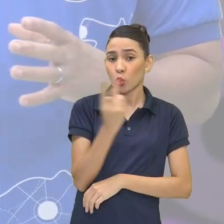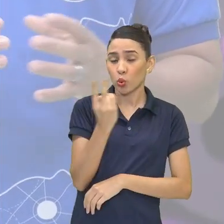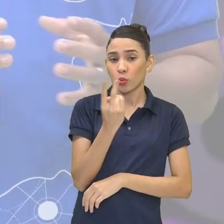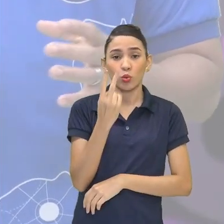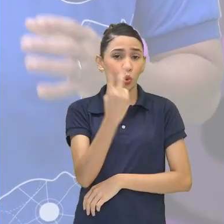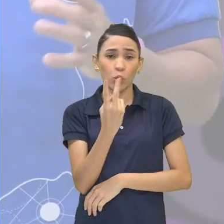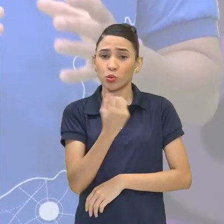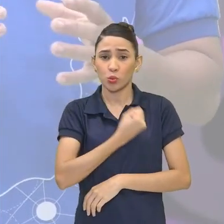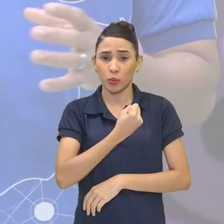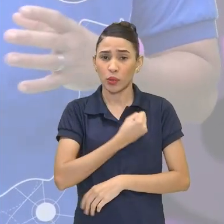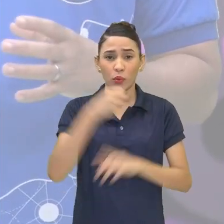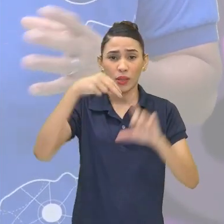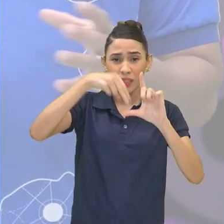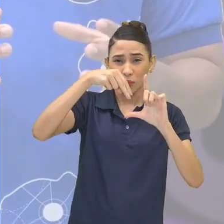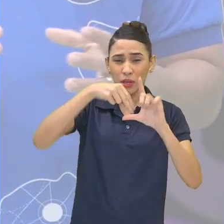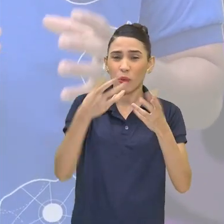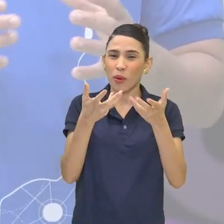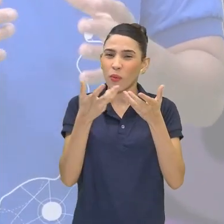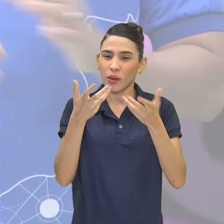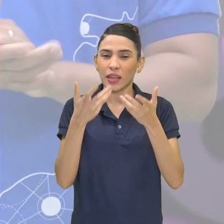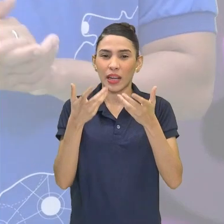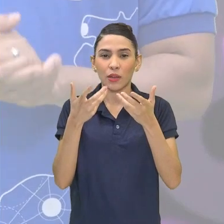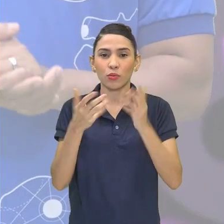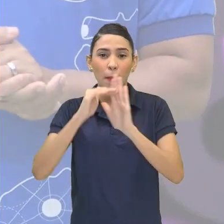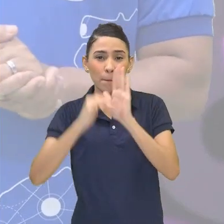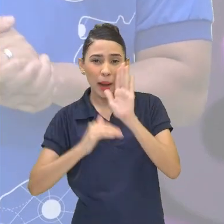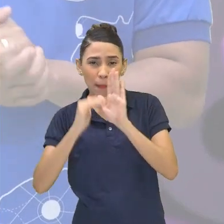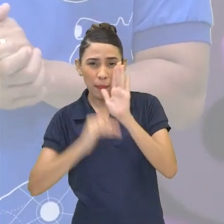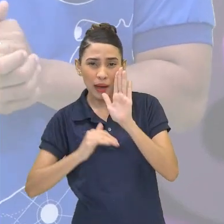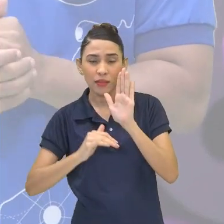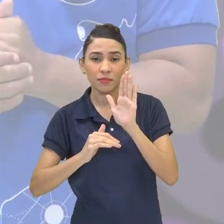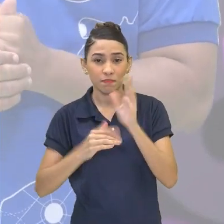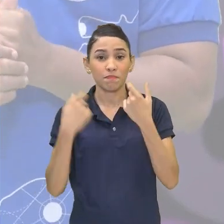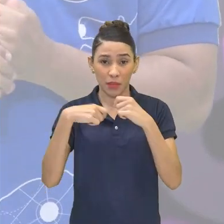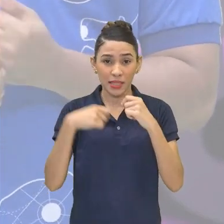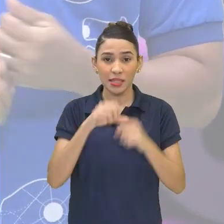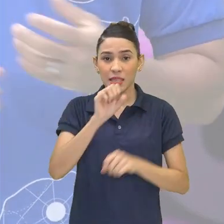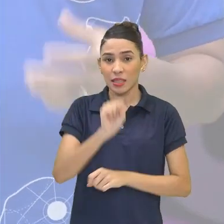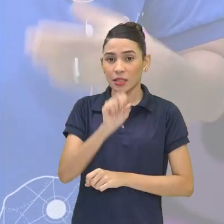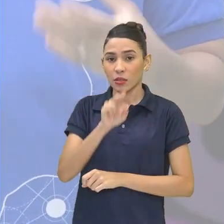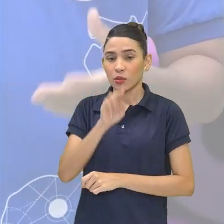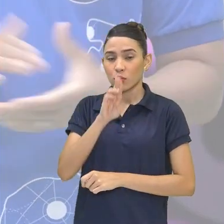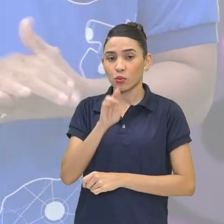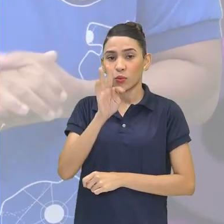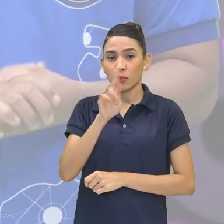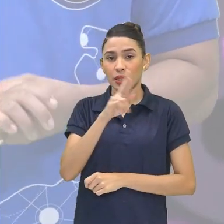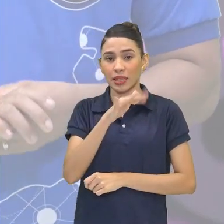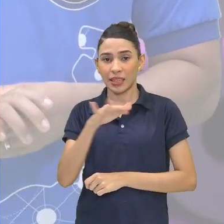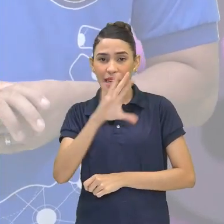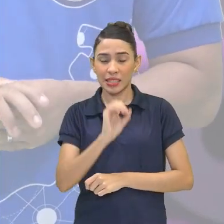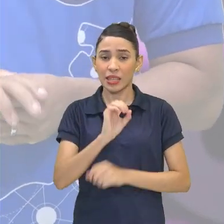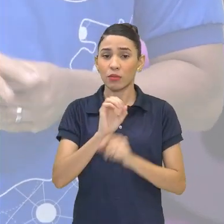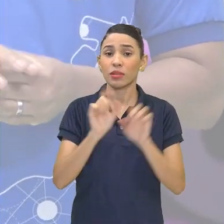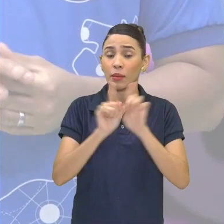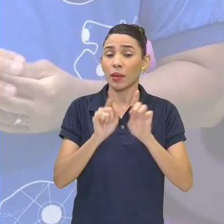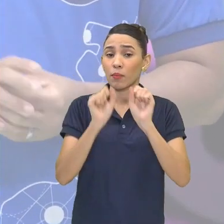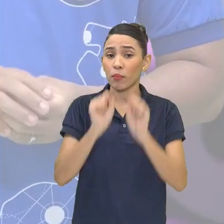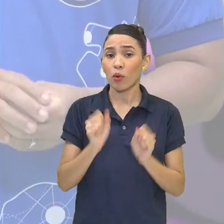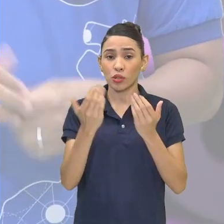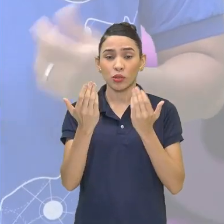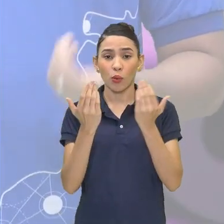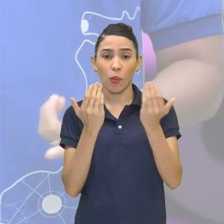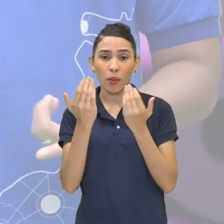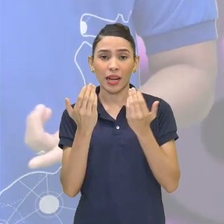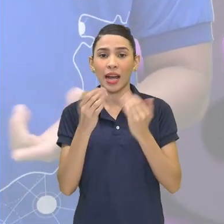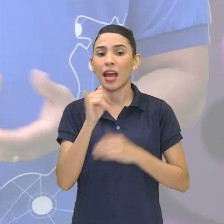tenho dois números naturais e eu quero encontrar a diferença, eu vou fazer a subtração. A subtração pode ser associada às ideias